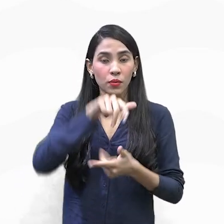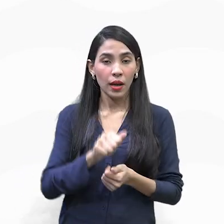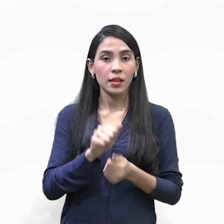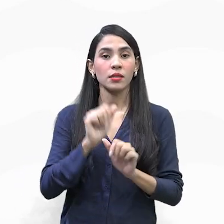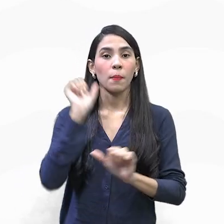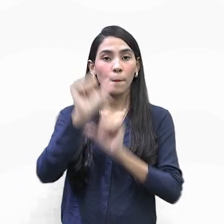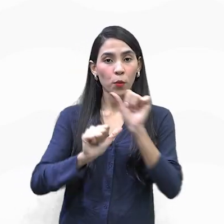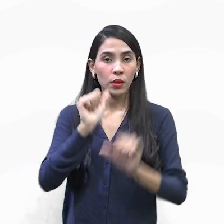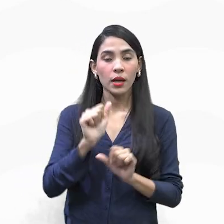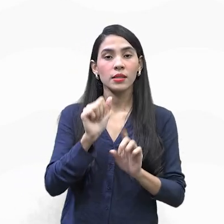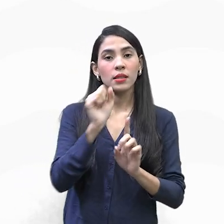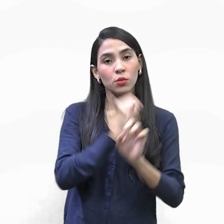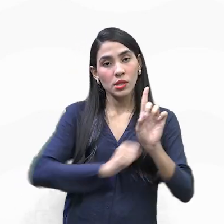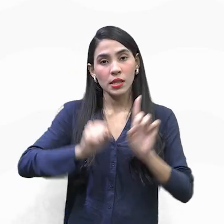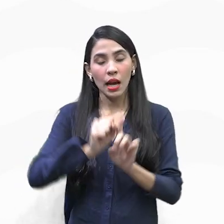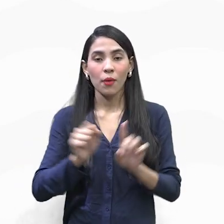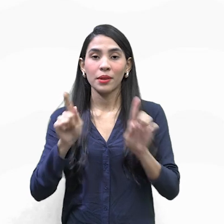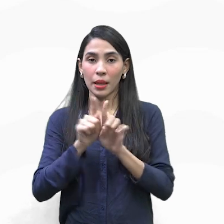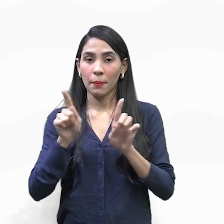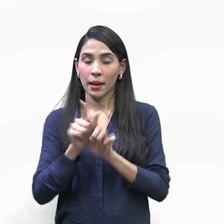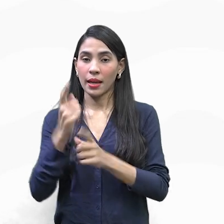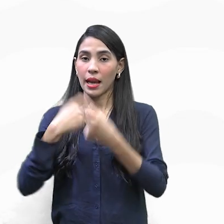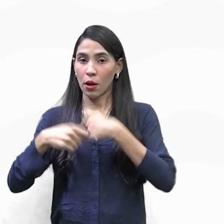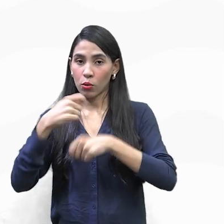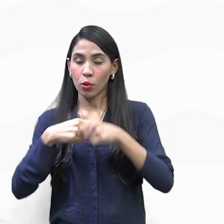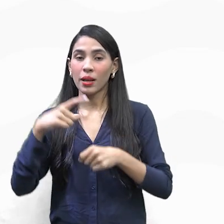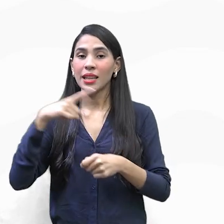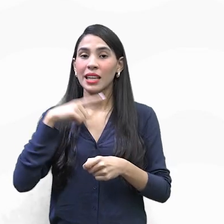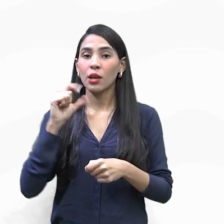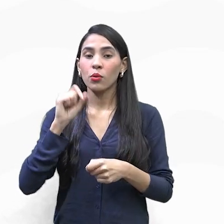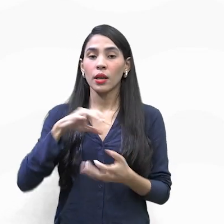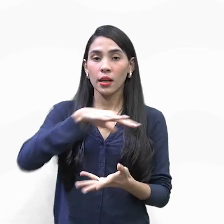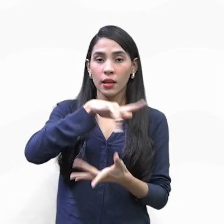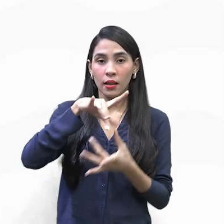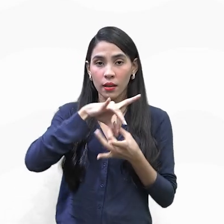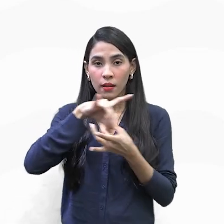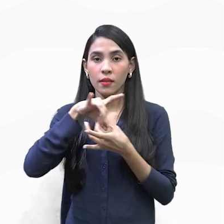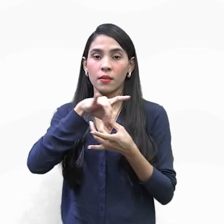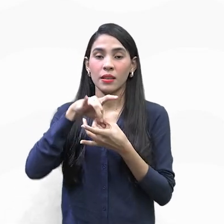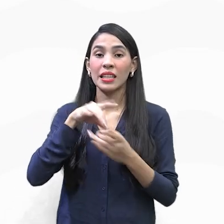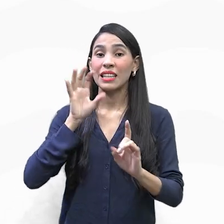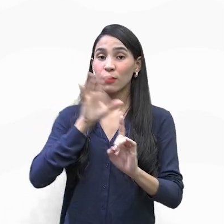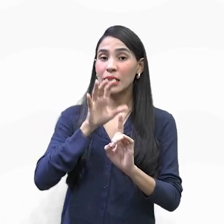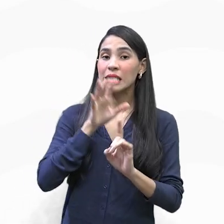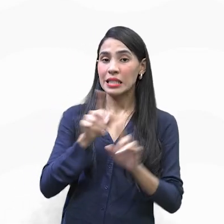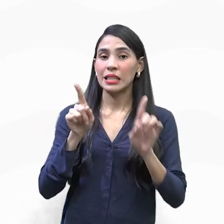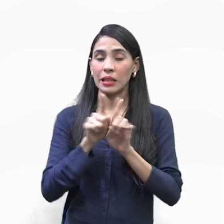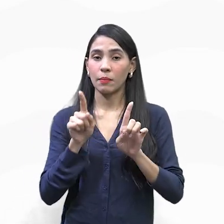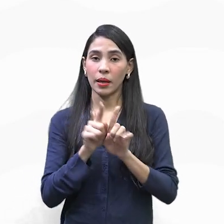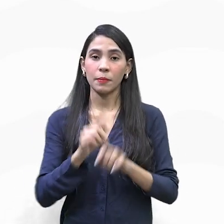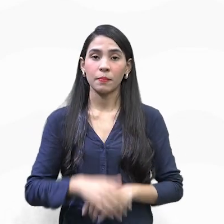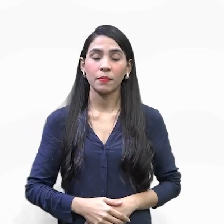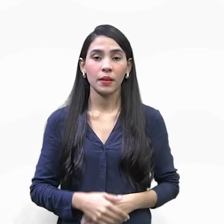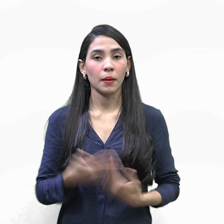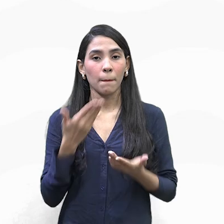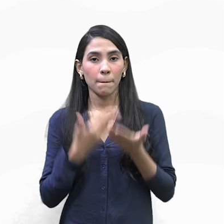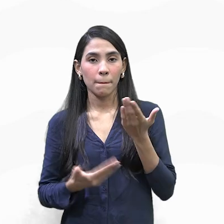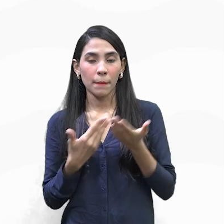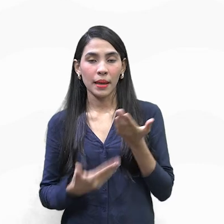mudanças sociais e econômicas, nós temos aí, pessoal, a globalização como um dos fatores que influenciam nisso, nessa situação, dessa